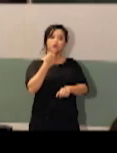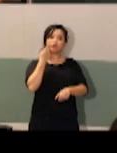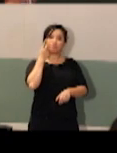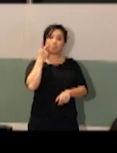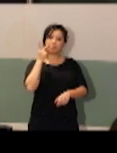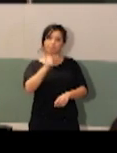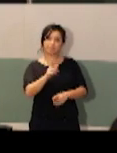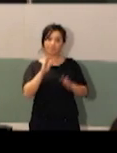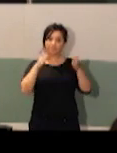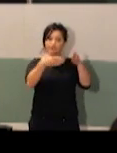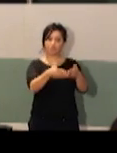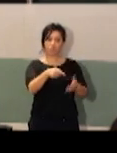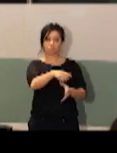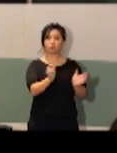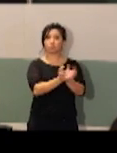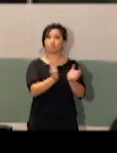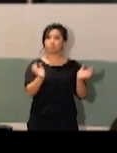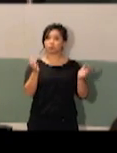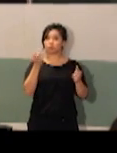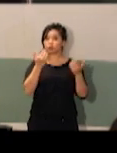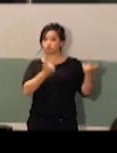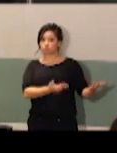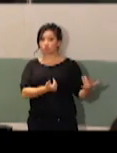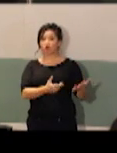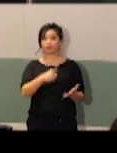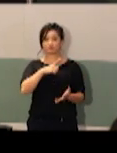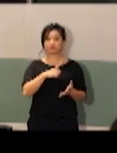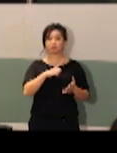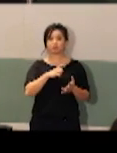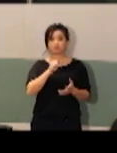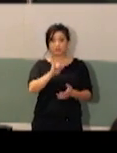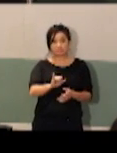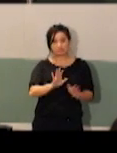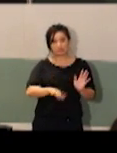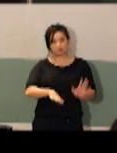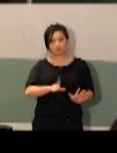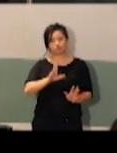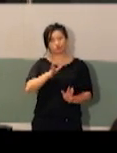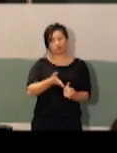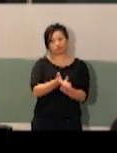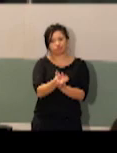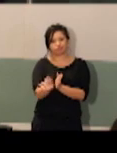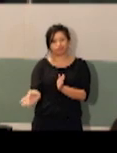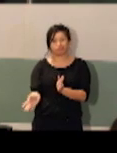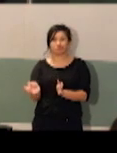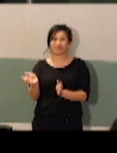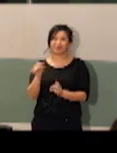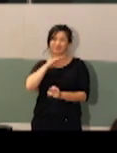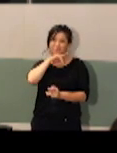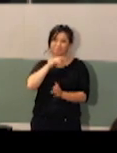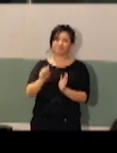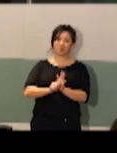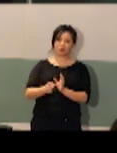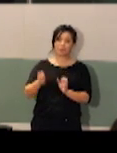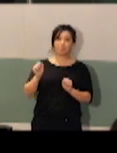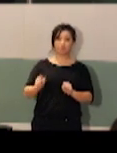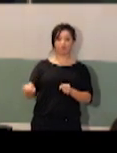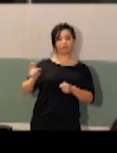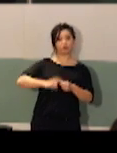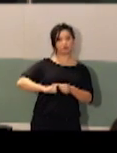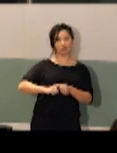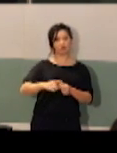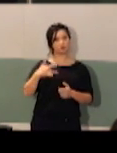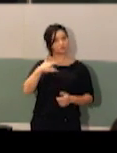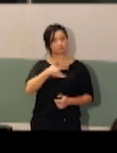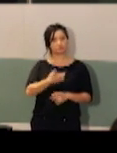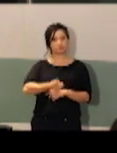possa ter uma recuperação, muitas vezes, quando já foi para o mau caminho, e tenha uma infraestrutura